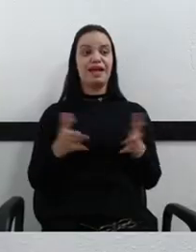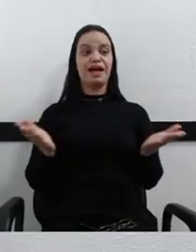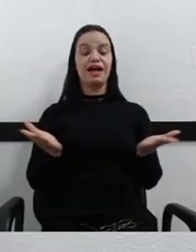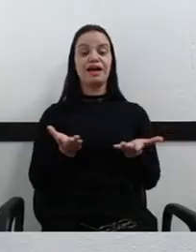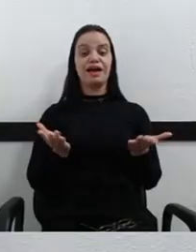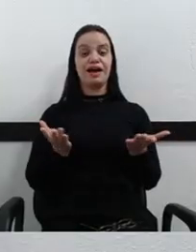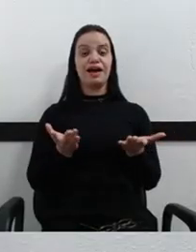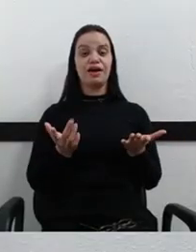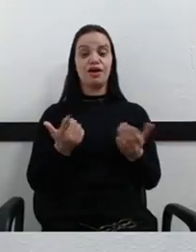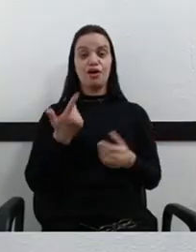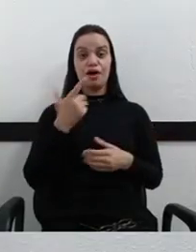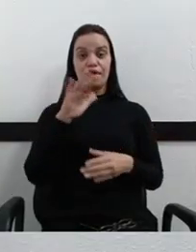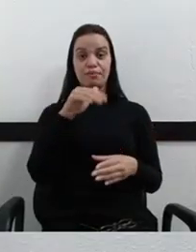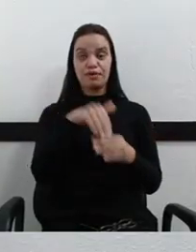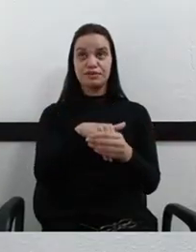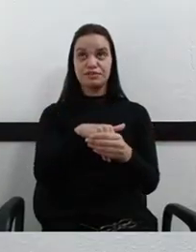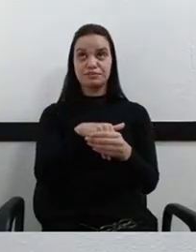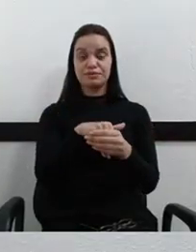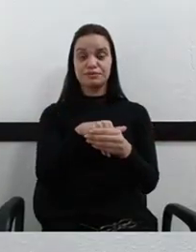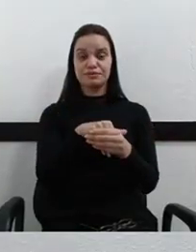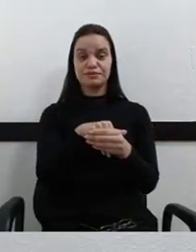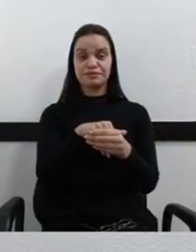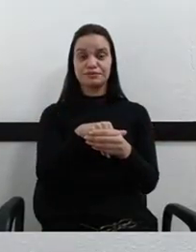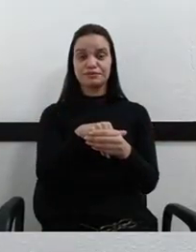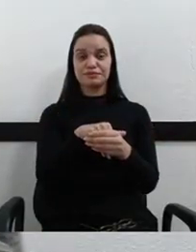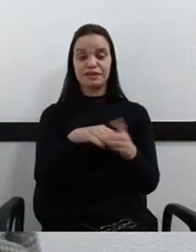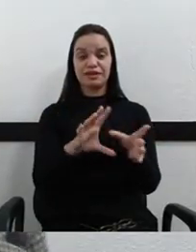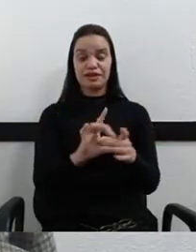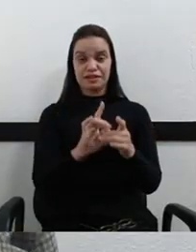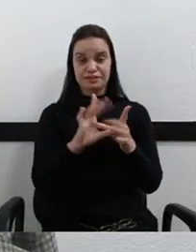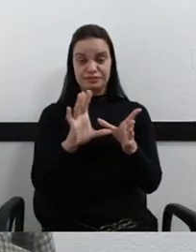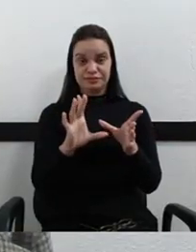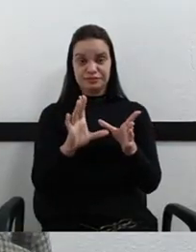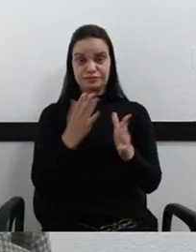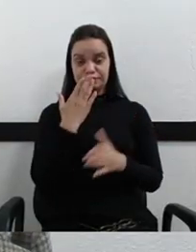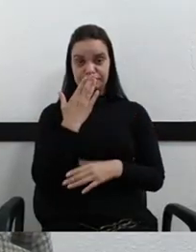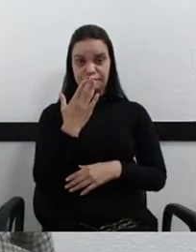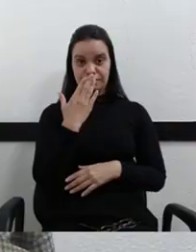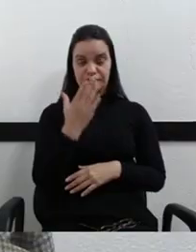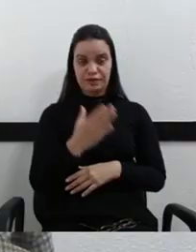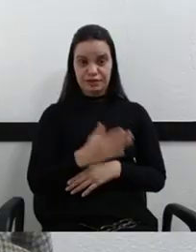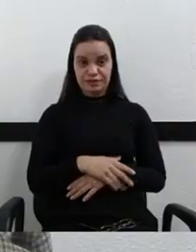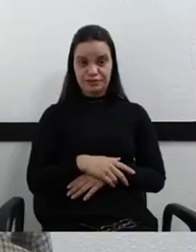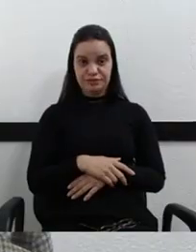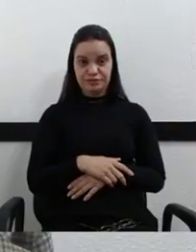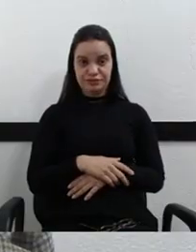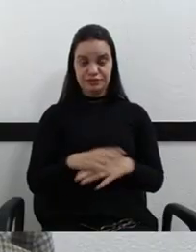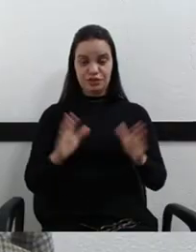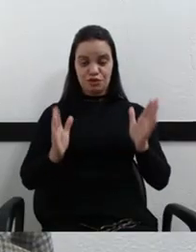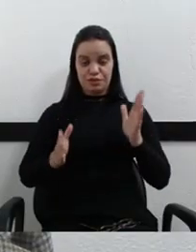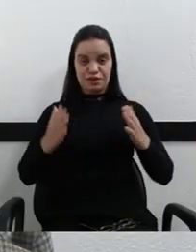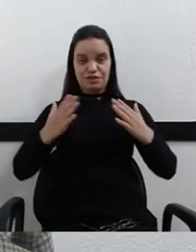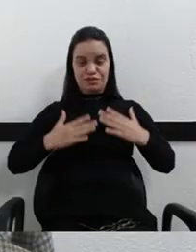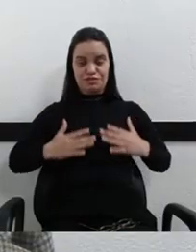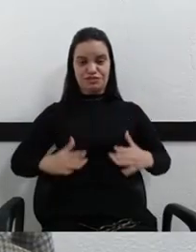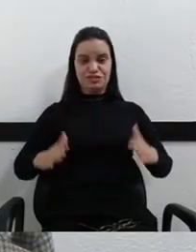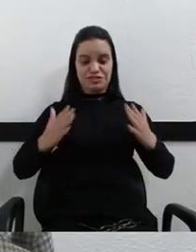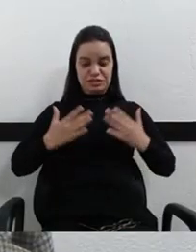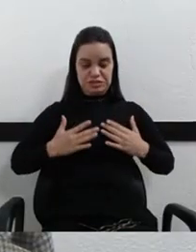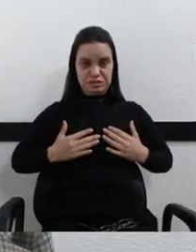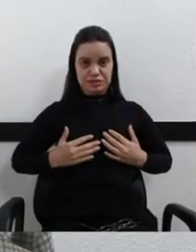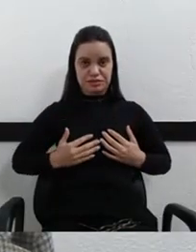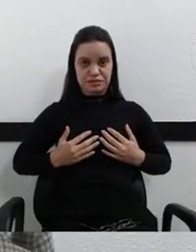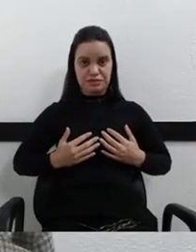agora, o próximo enunciado. Fica autorizada a formulação dos pedidos de indeferimento do gozo de